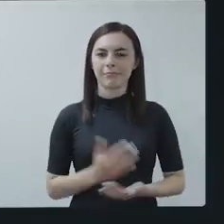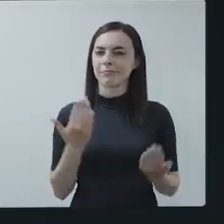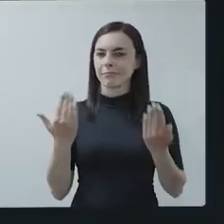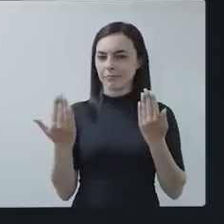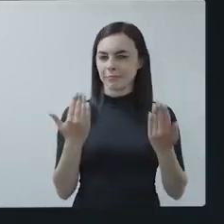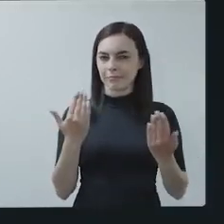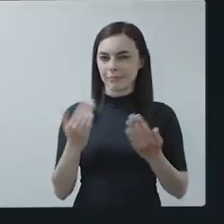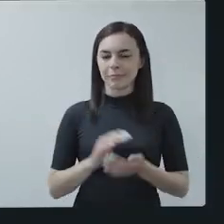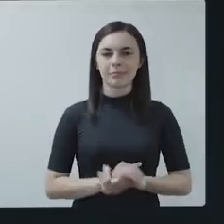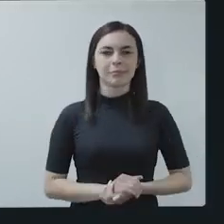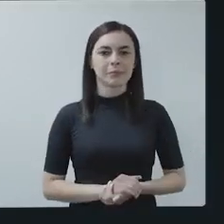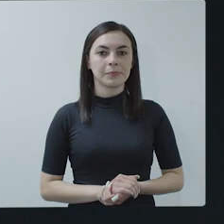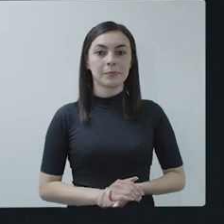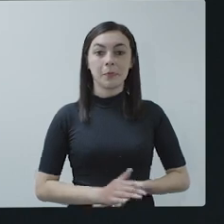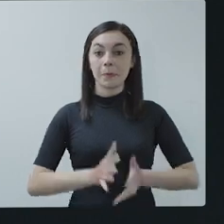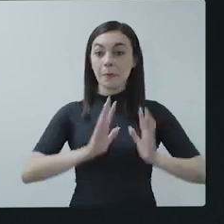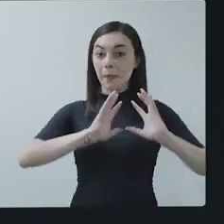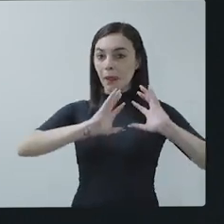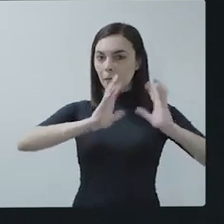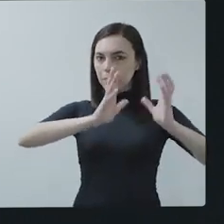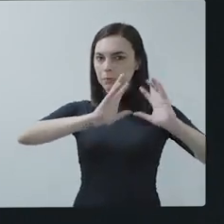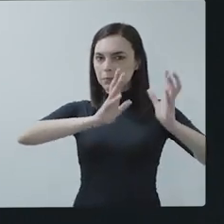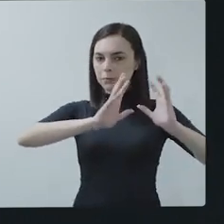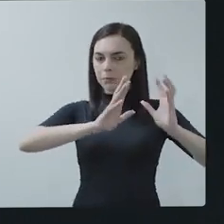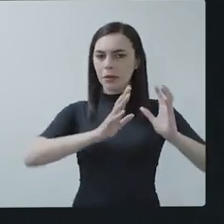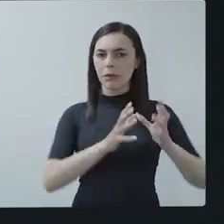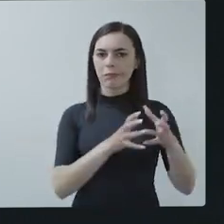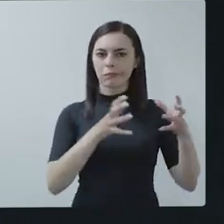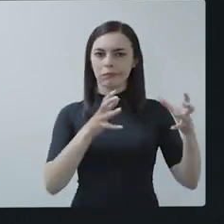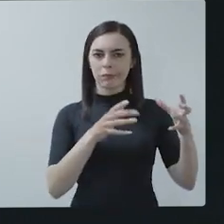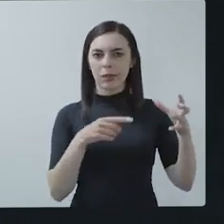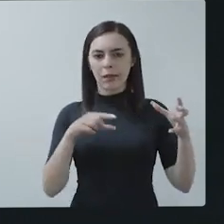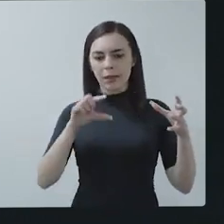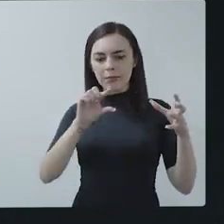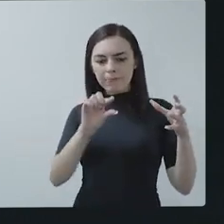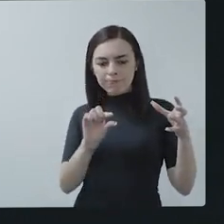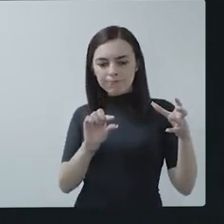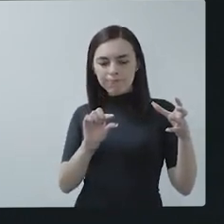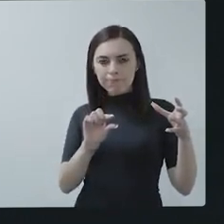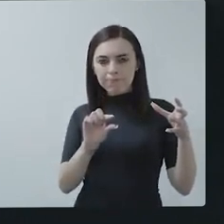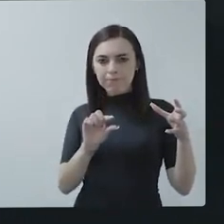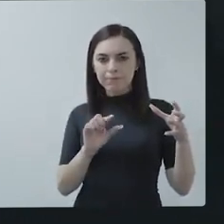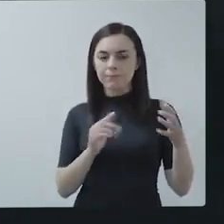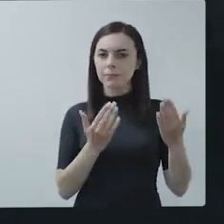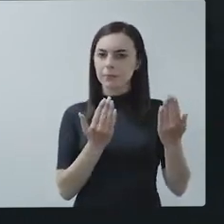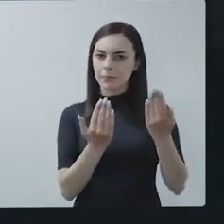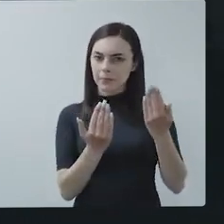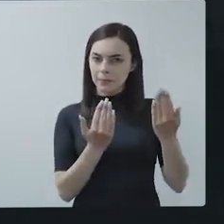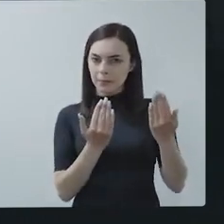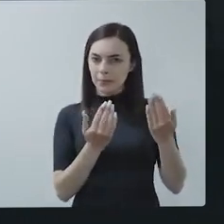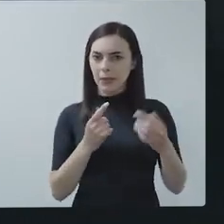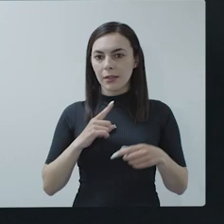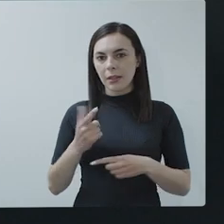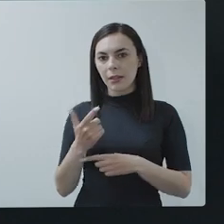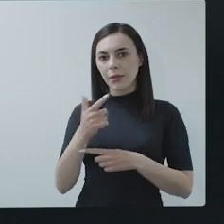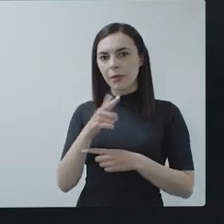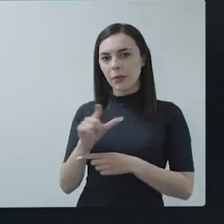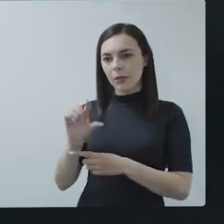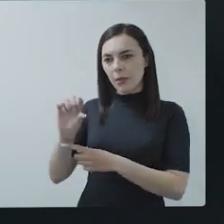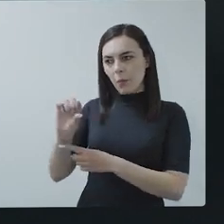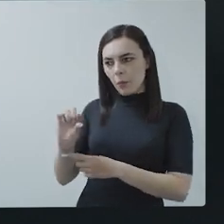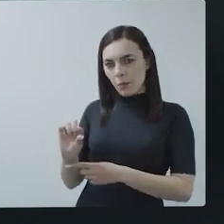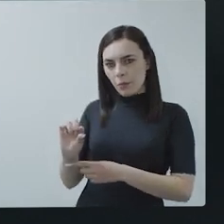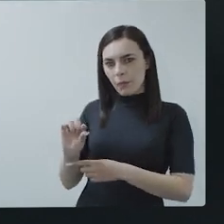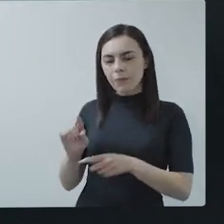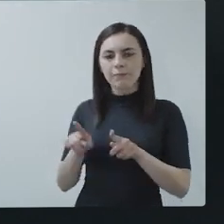Comparando, a bola de vôlei é bem grande. Essa é um pouquinho maior do que a bolinha que eu trouxe aqui, que tem o olho de gato.